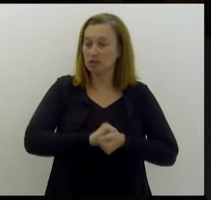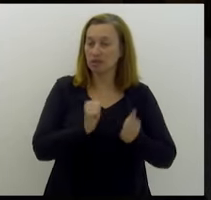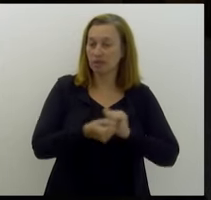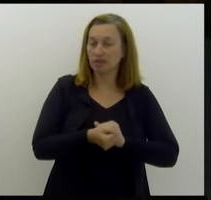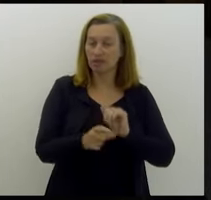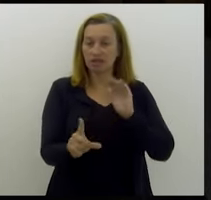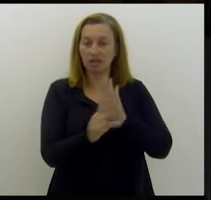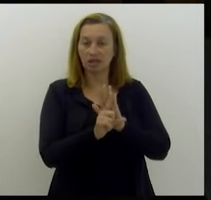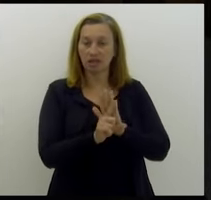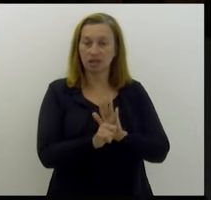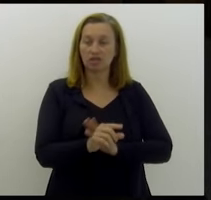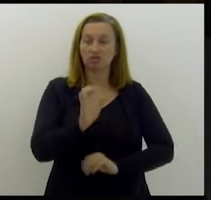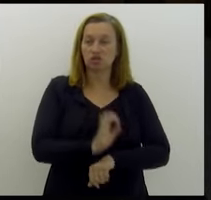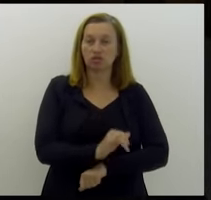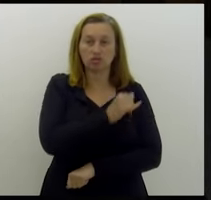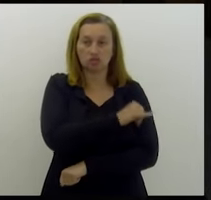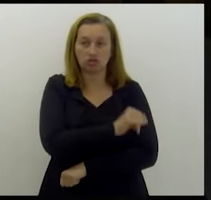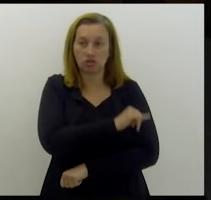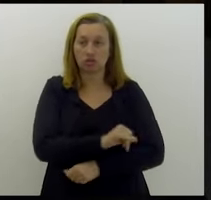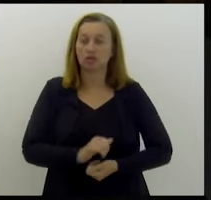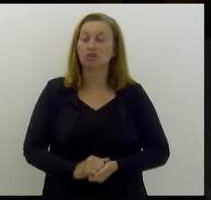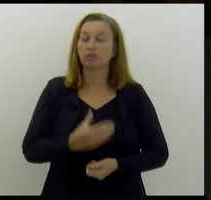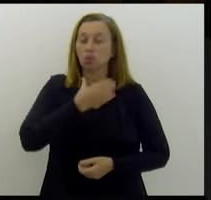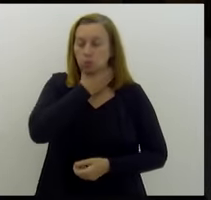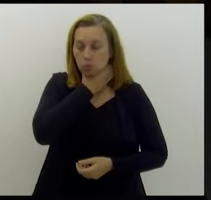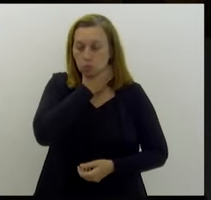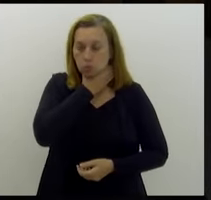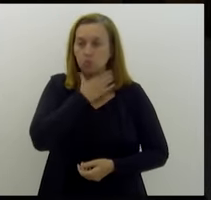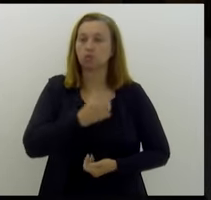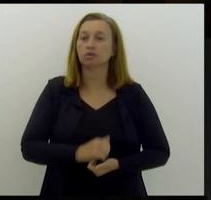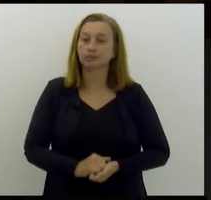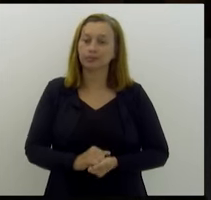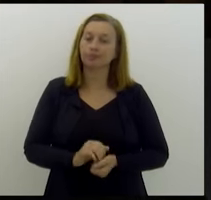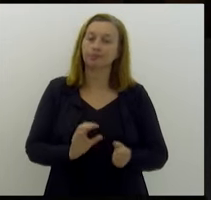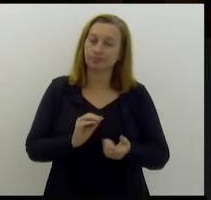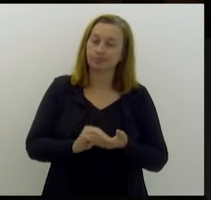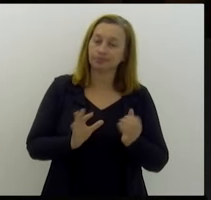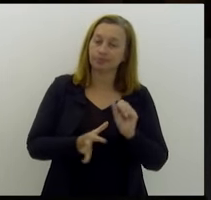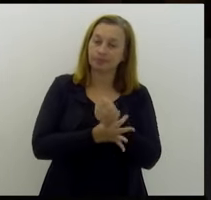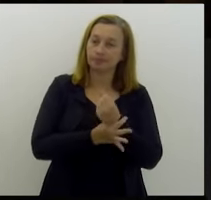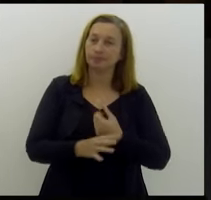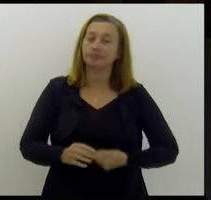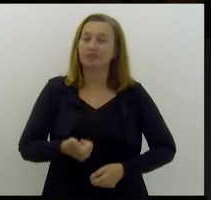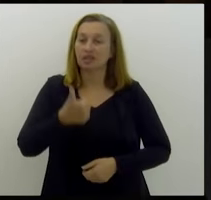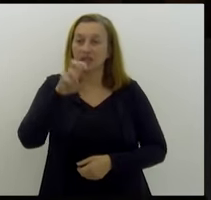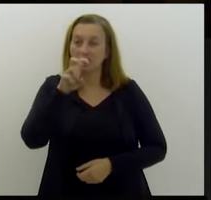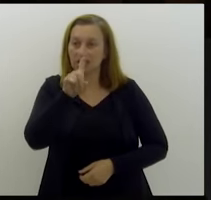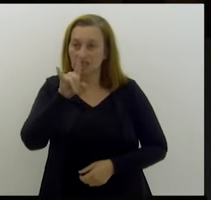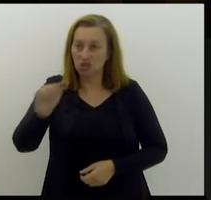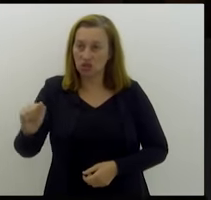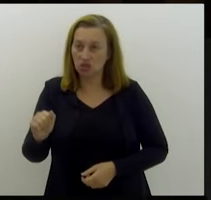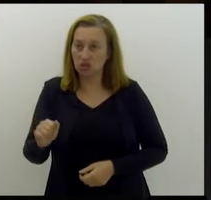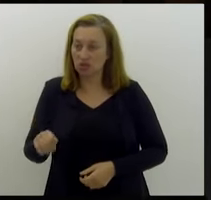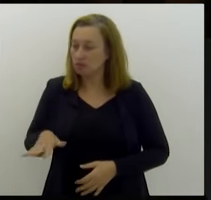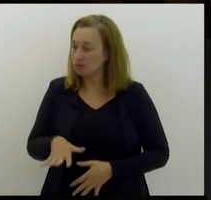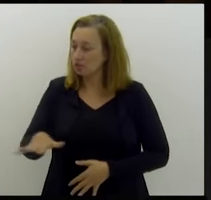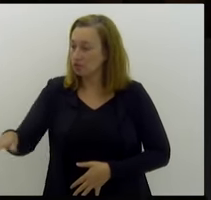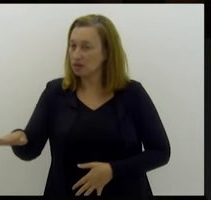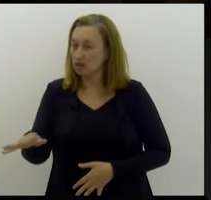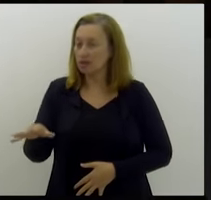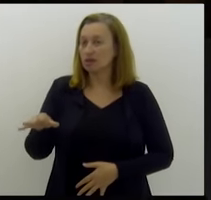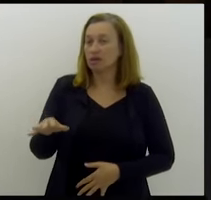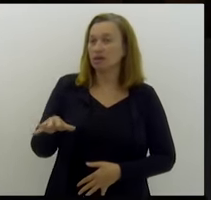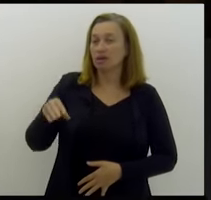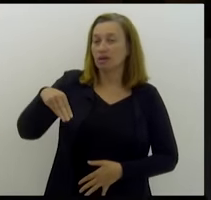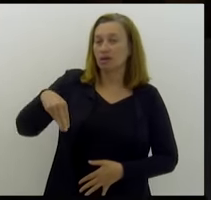lei esse estado Rio de Janeiro que tá numa crise permanente da sua política de segurança que há quase 15 dias os moradores da favela da Maré não conseguem